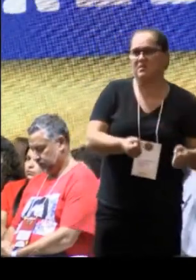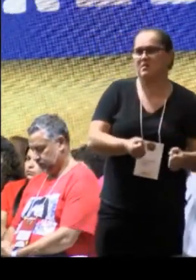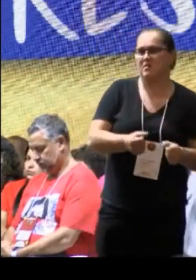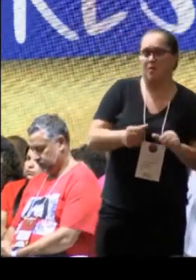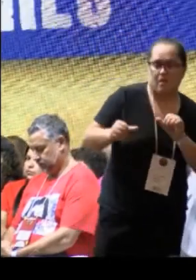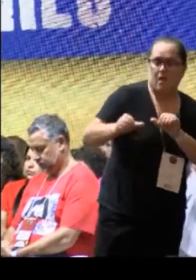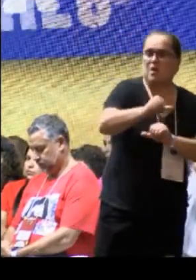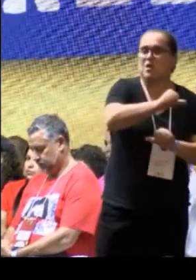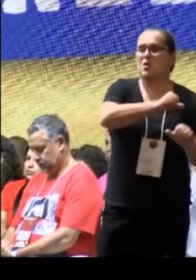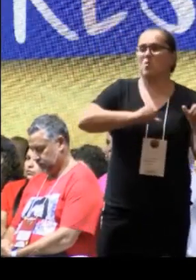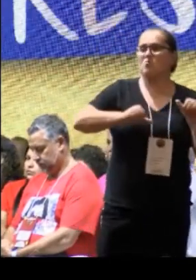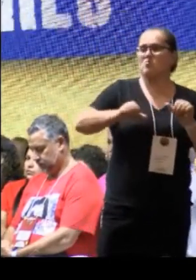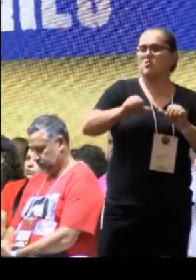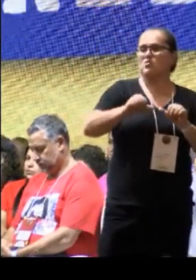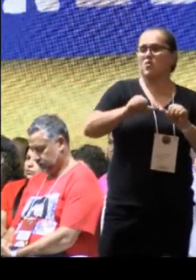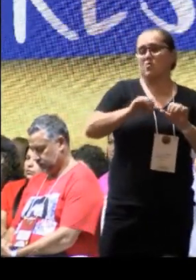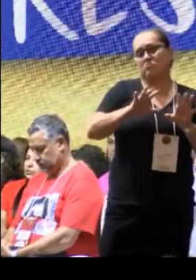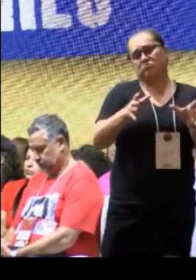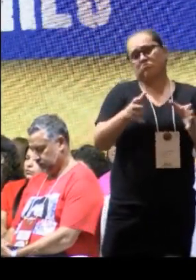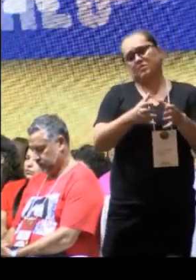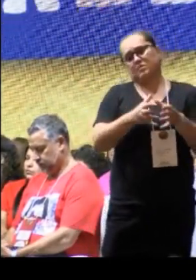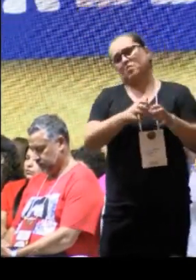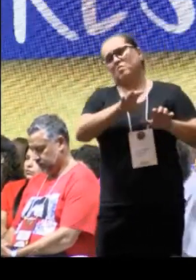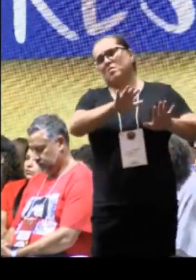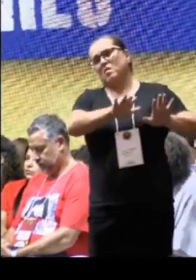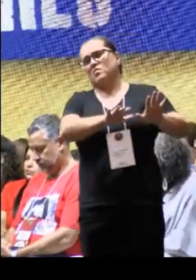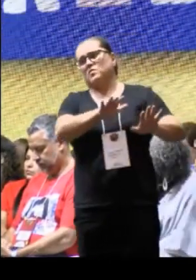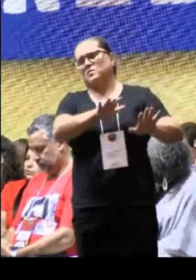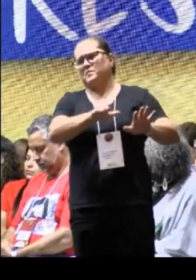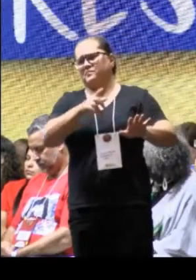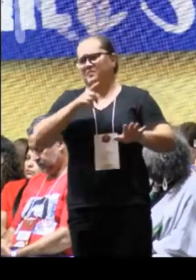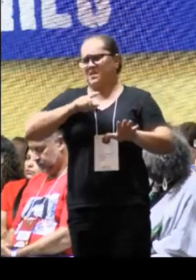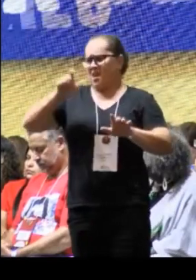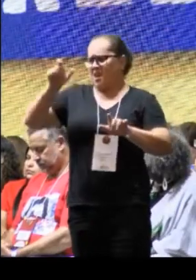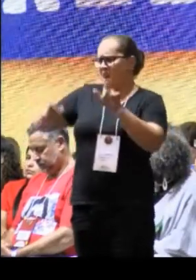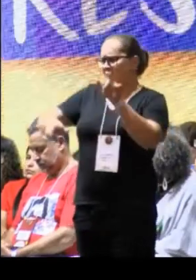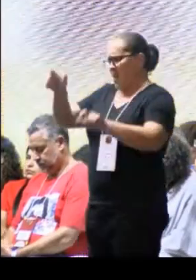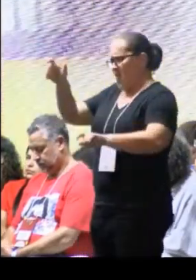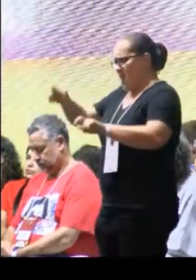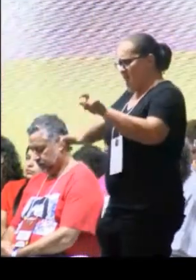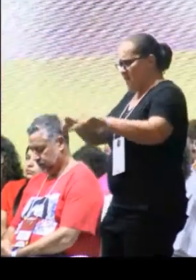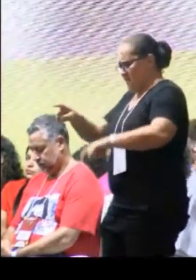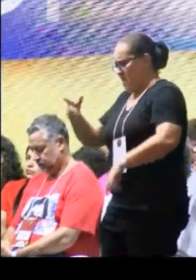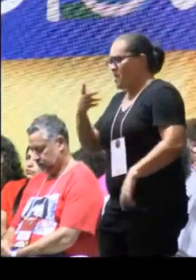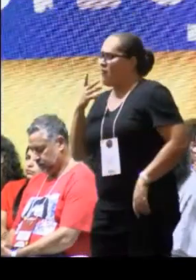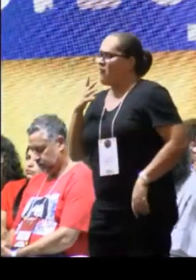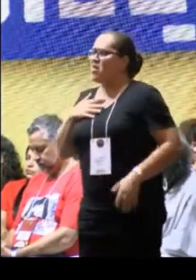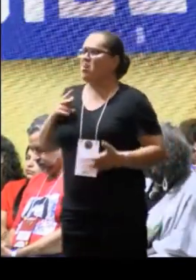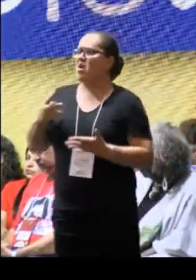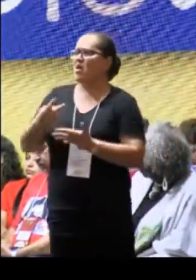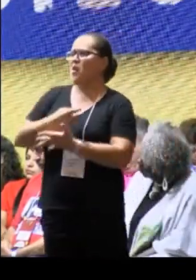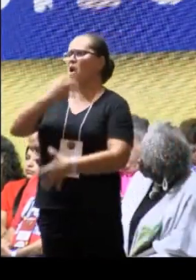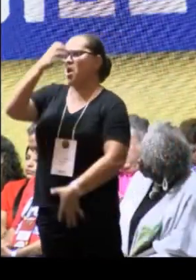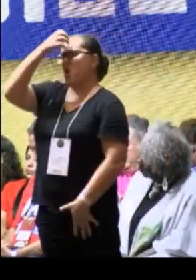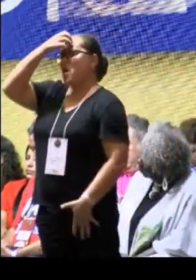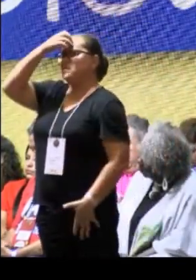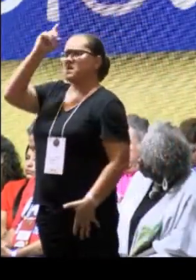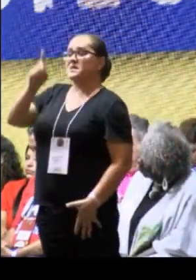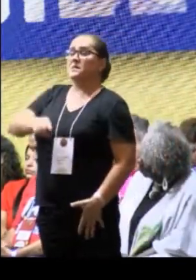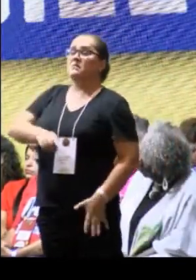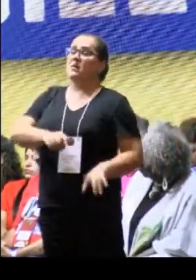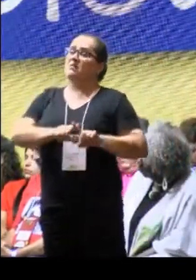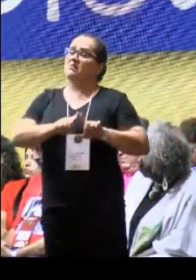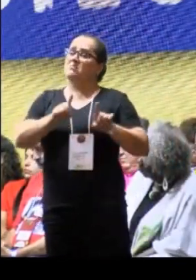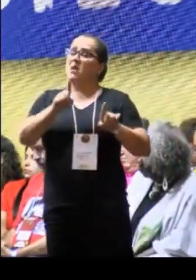do sistema judicial brasileiro deixou impunes dezenas de criminosos confessos que Sérgio Moro perdoou e